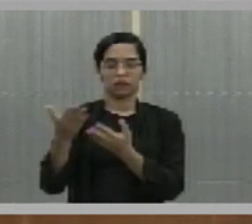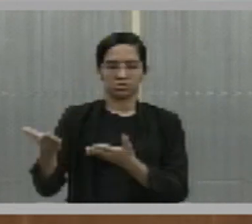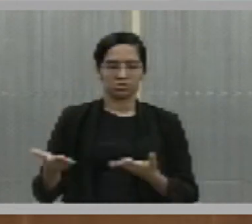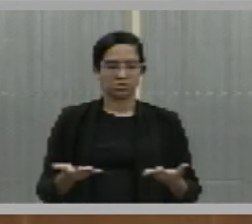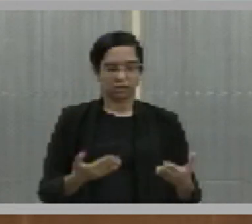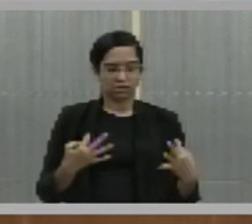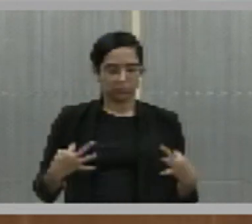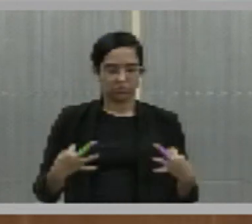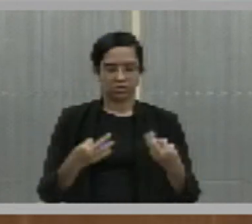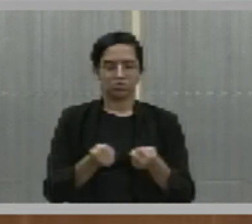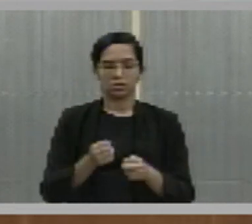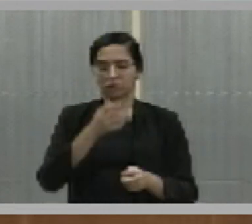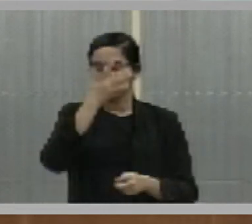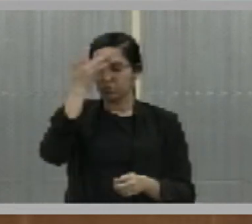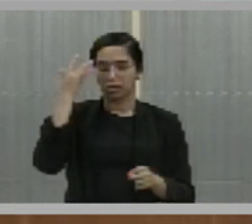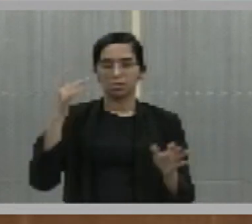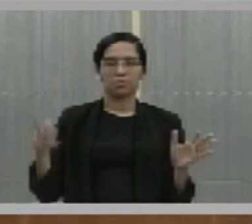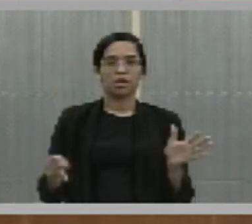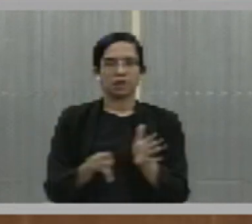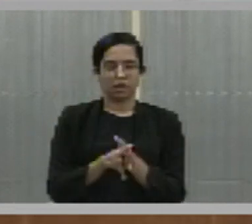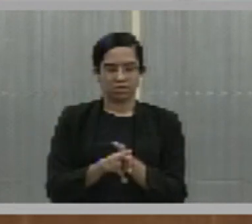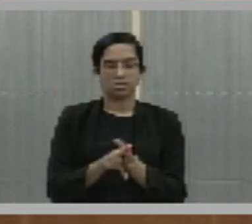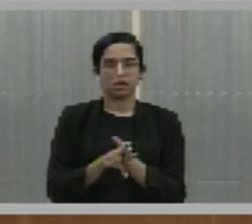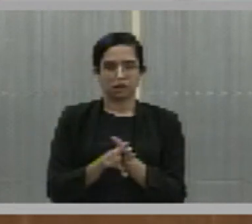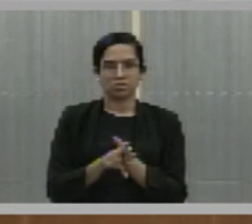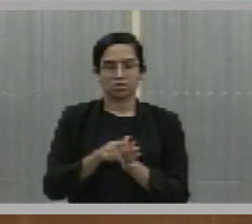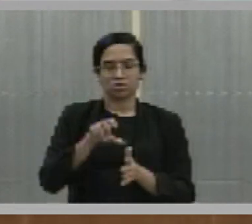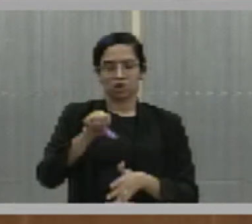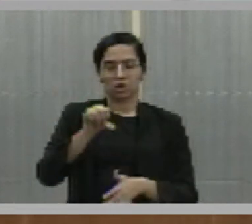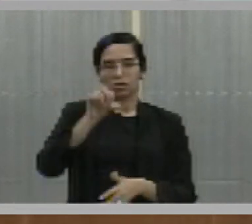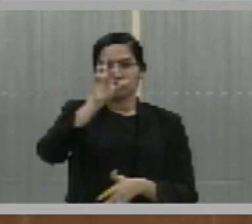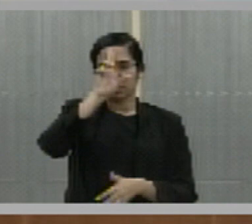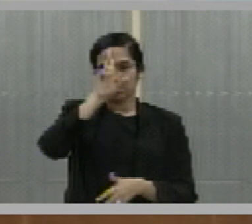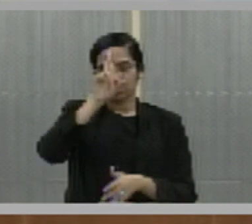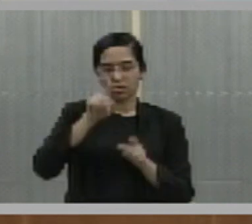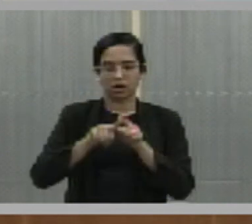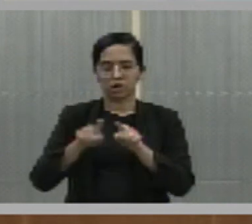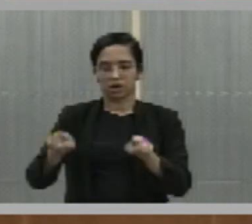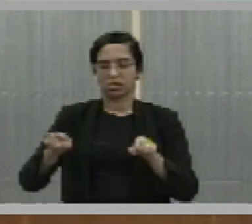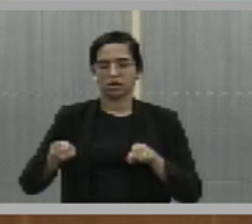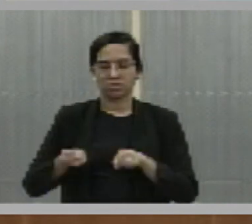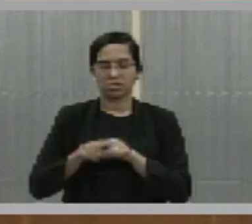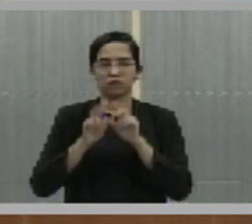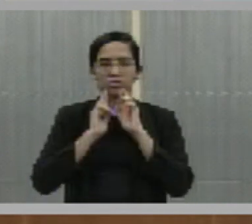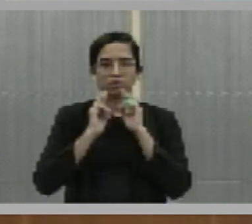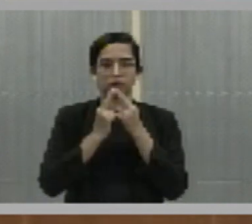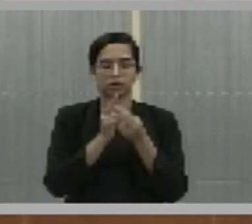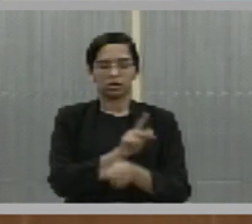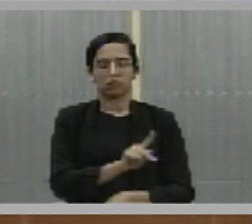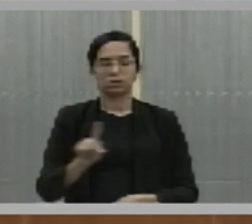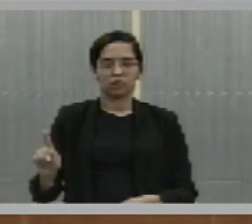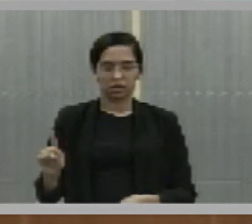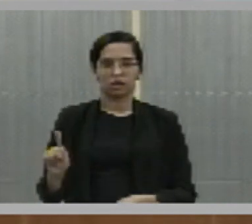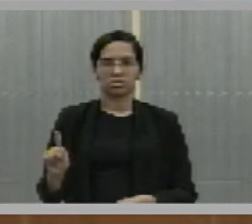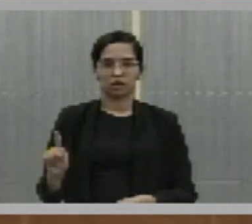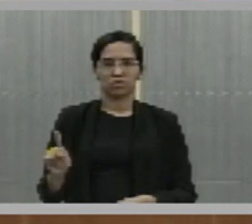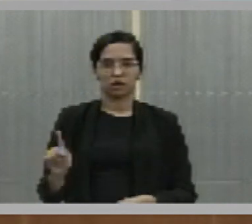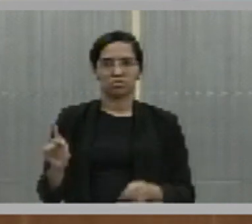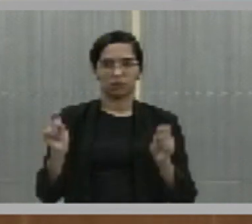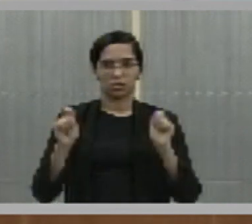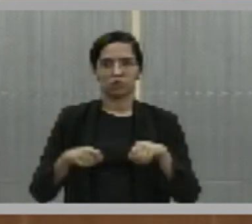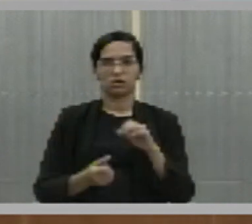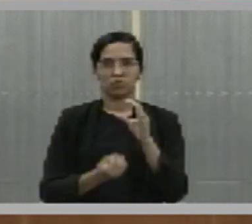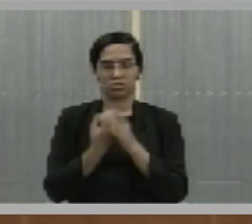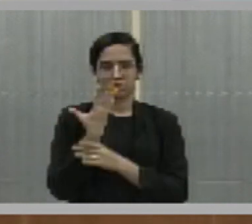convite a todos os membros para estarem às 9 horas na sala de reunião da presidência para fazermos a reunião